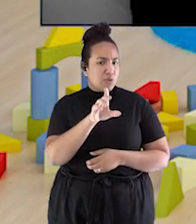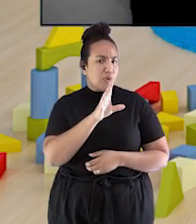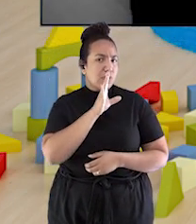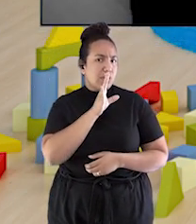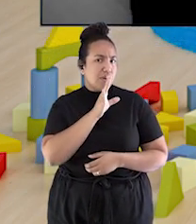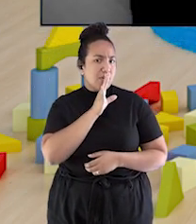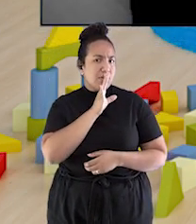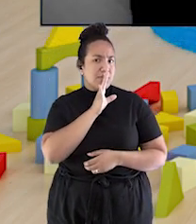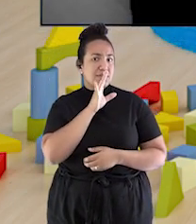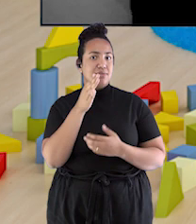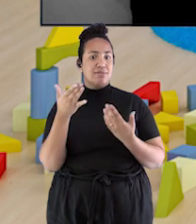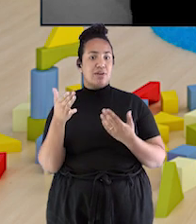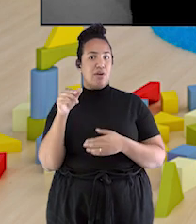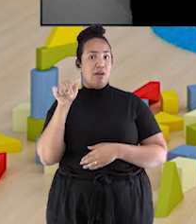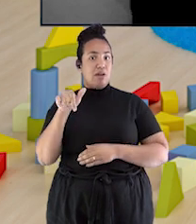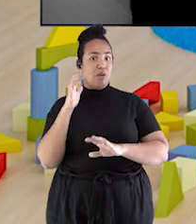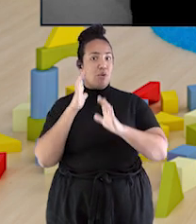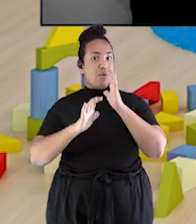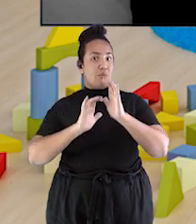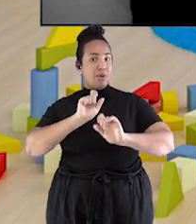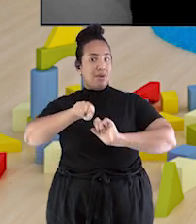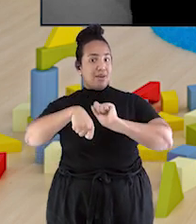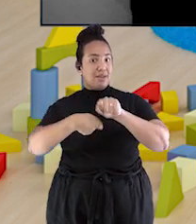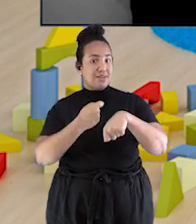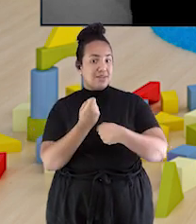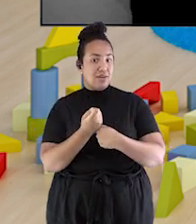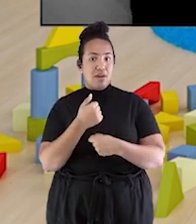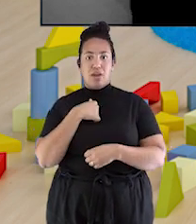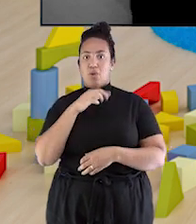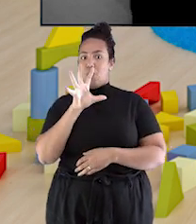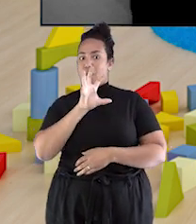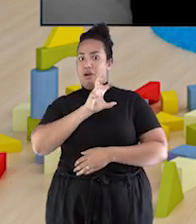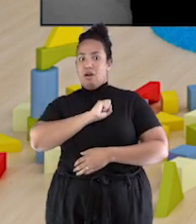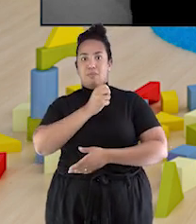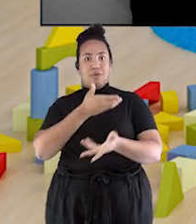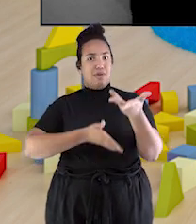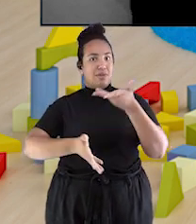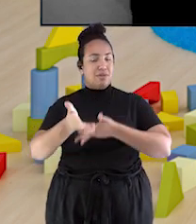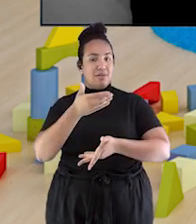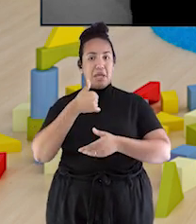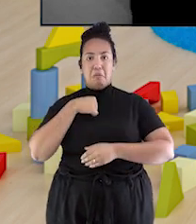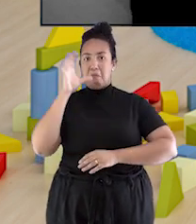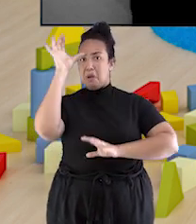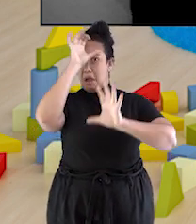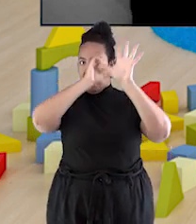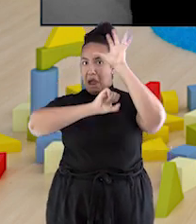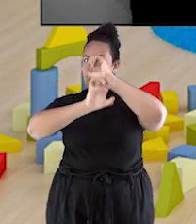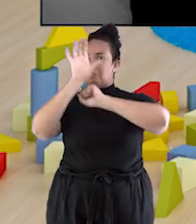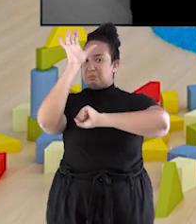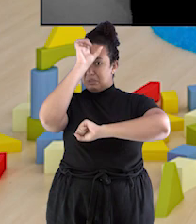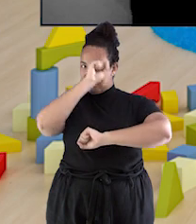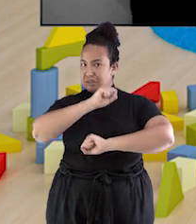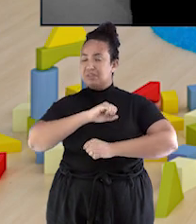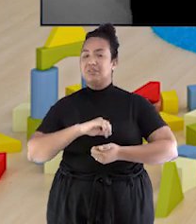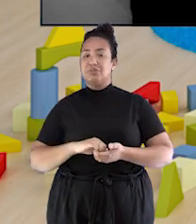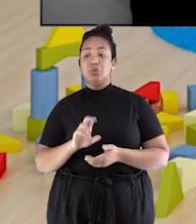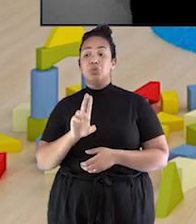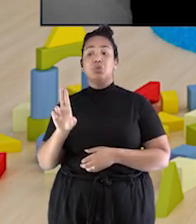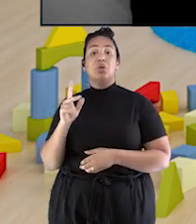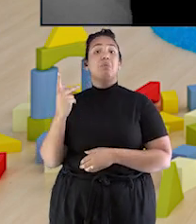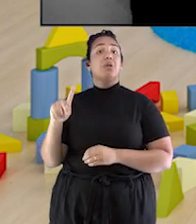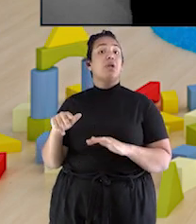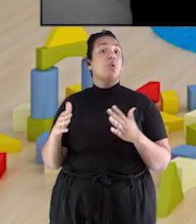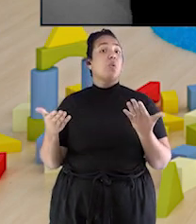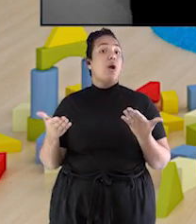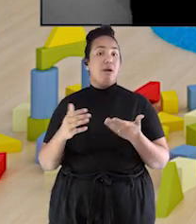Uma dica, ele se comunica por sinais. Eu adoro as interações dele, porque eu aprendo bastante. Sabem o